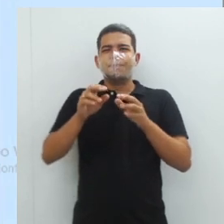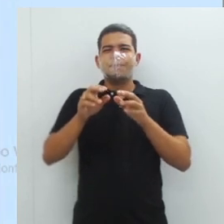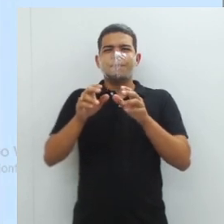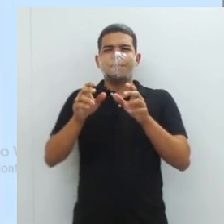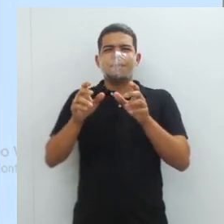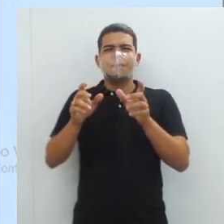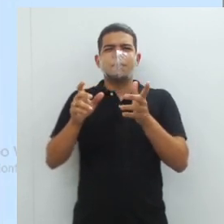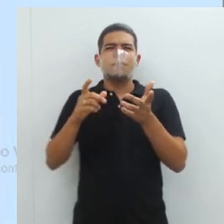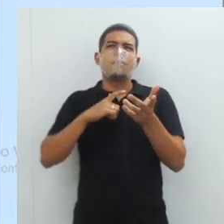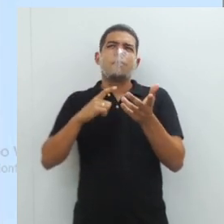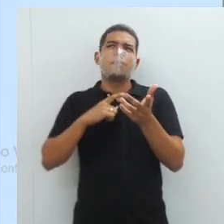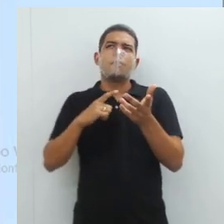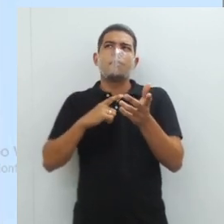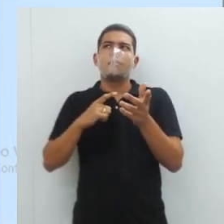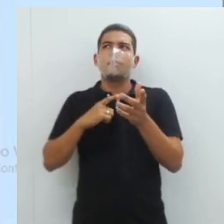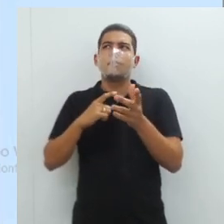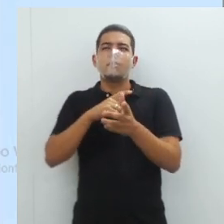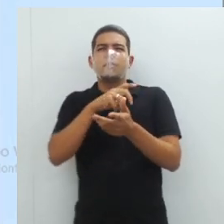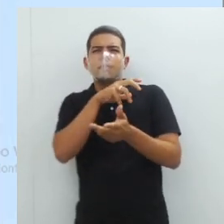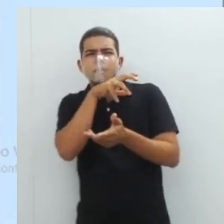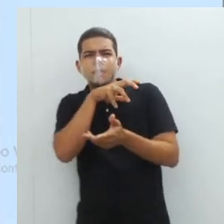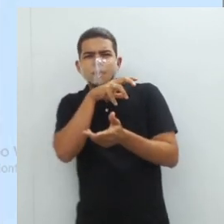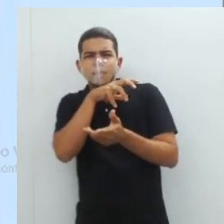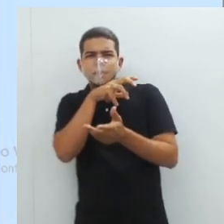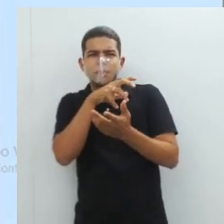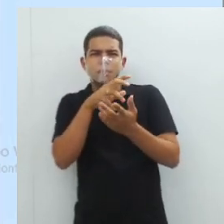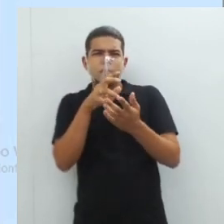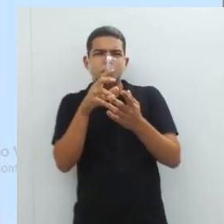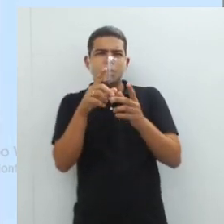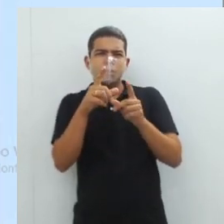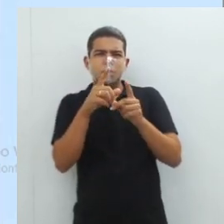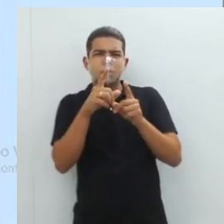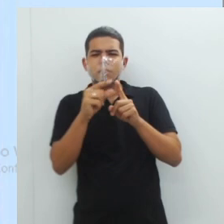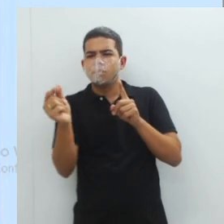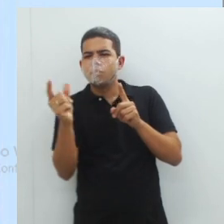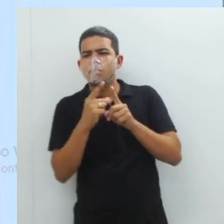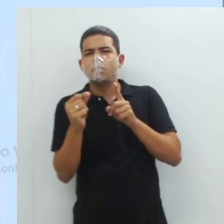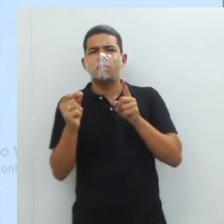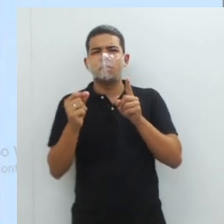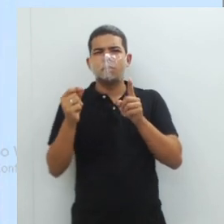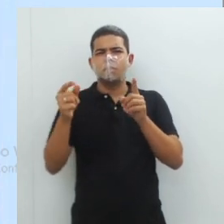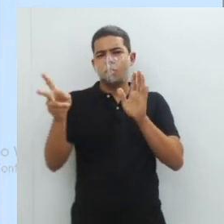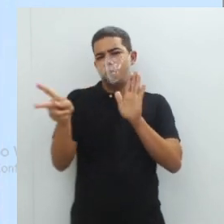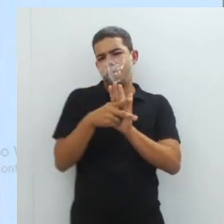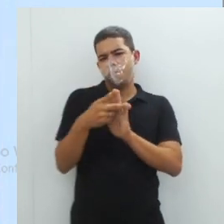seja, espécies que ocorrem somente nessa região. São algumas...